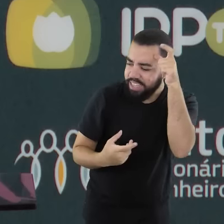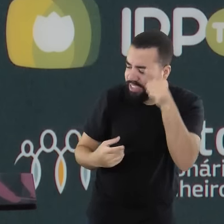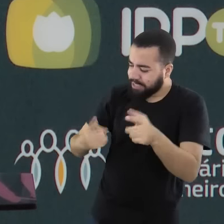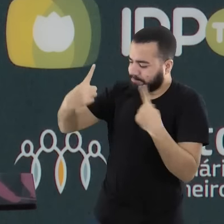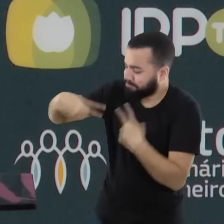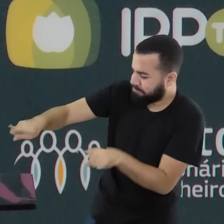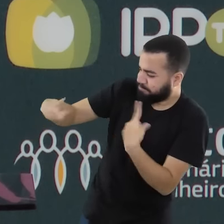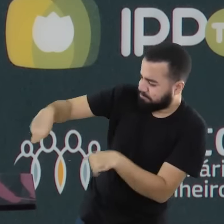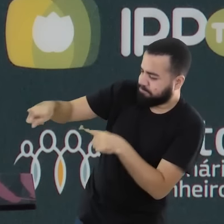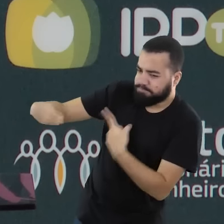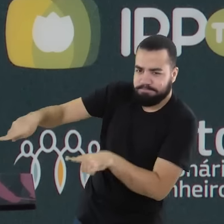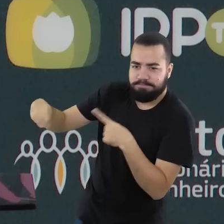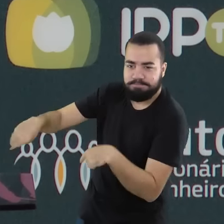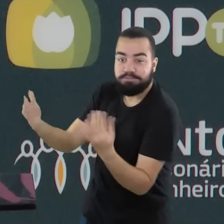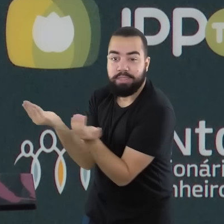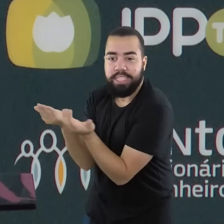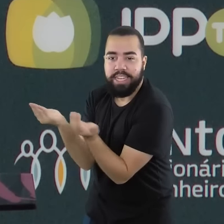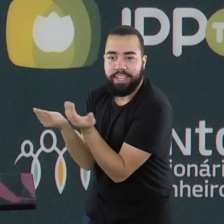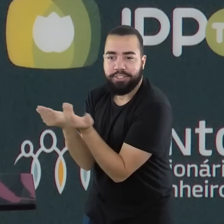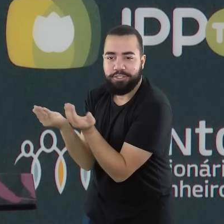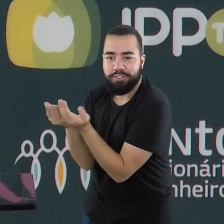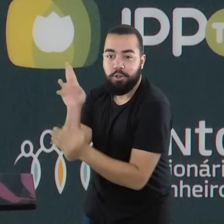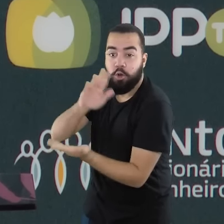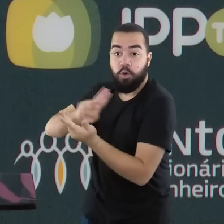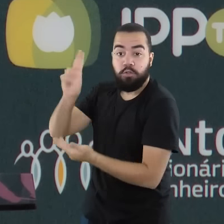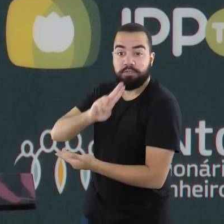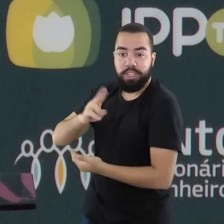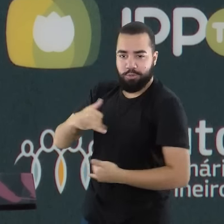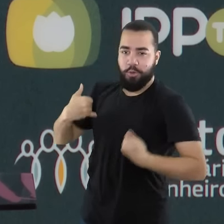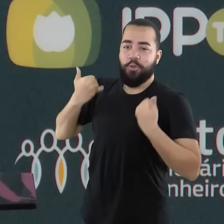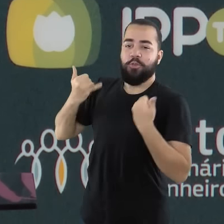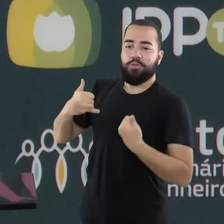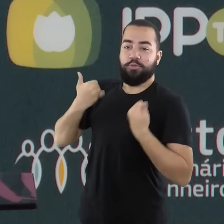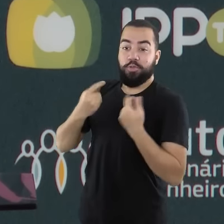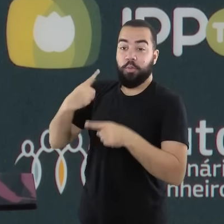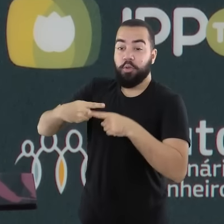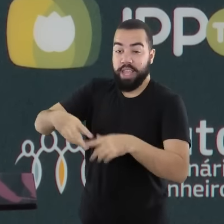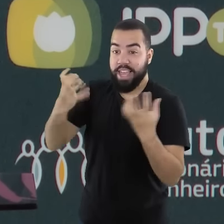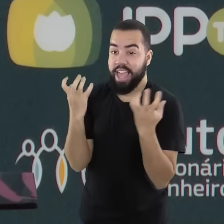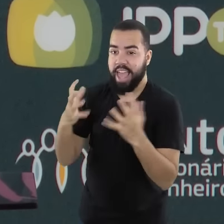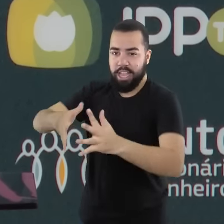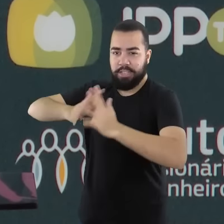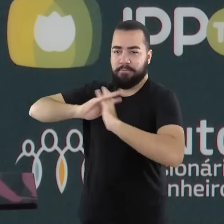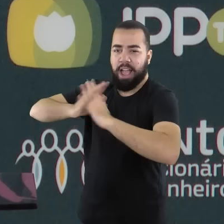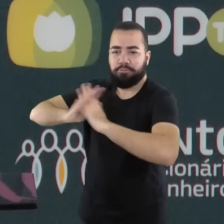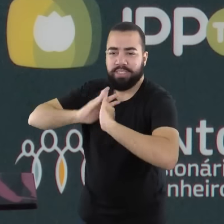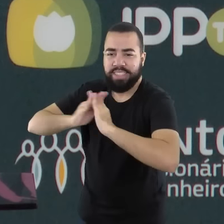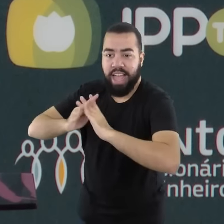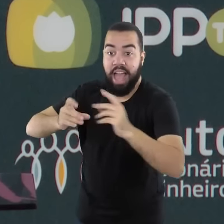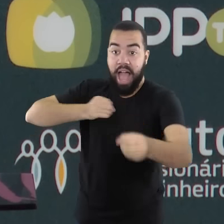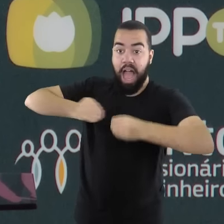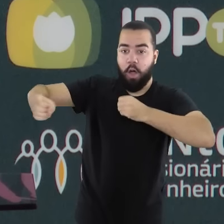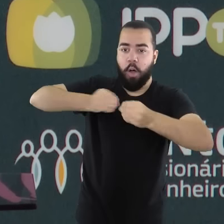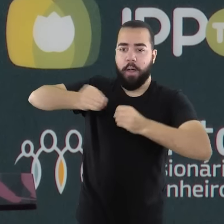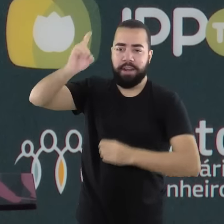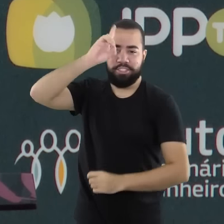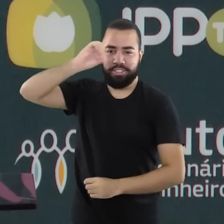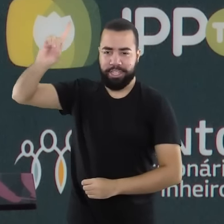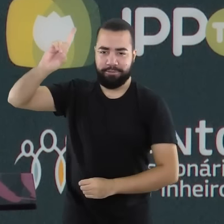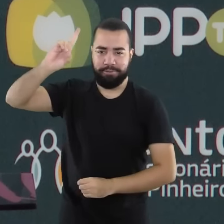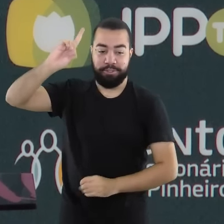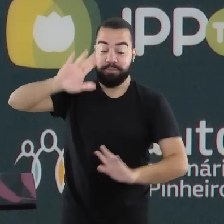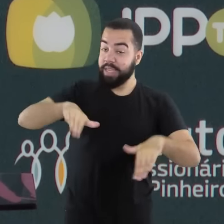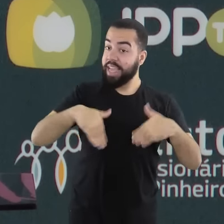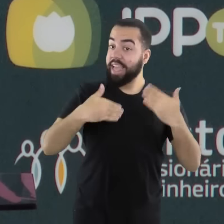crentes a fim de obstruir a obra de Deus." Ele diz assim, fechando: